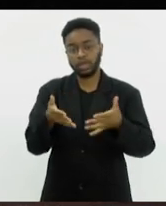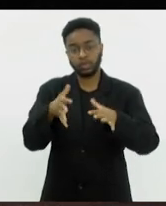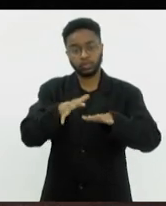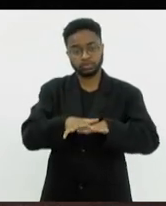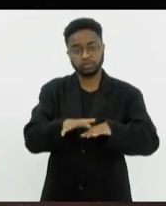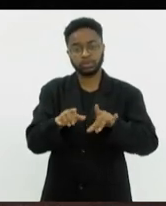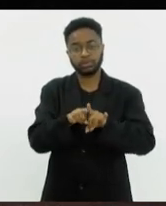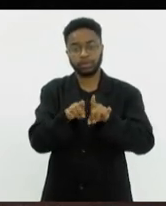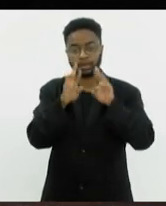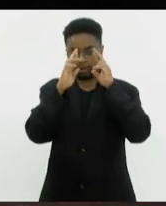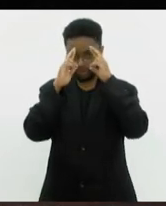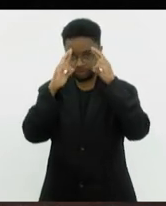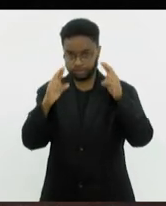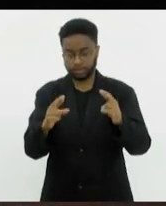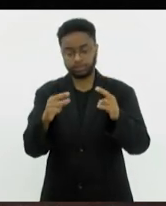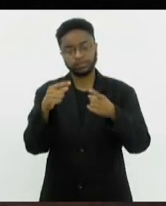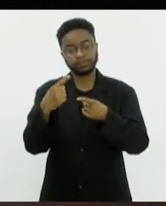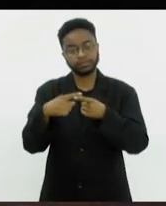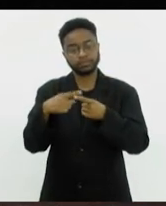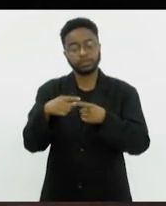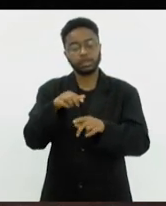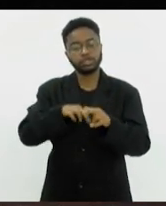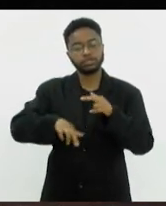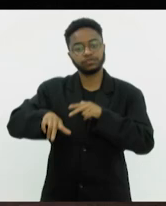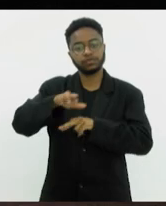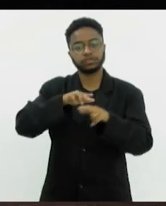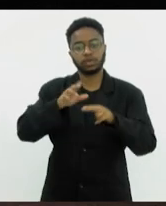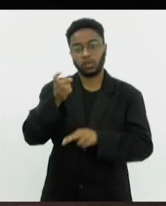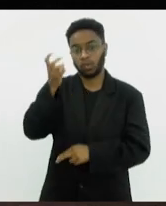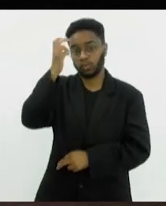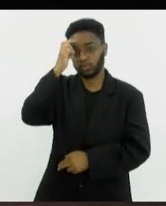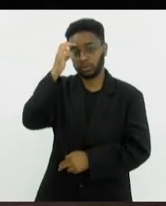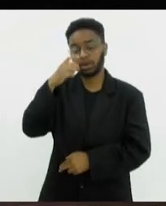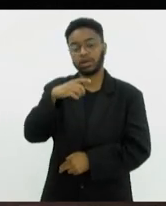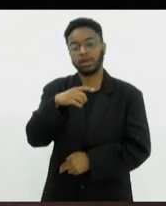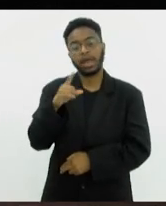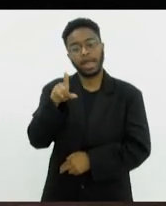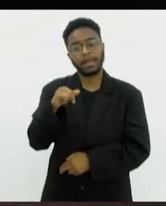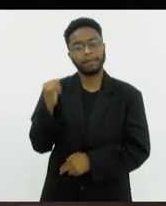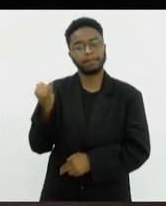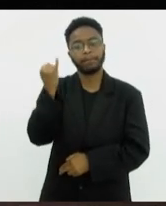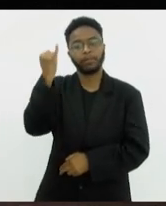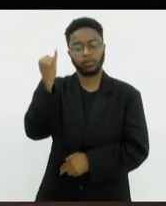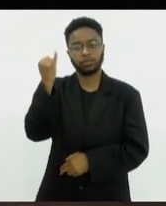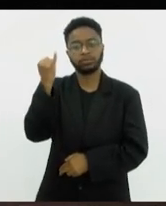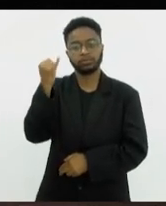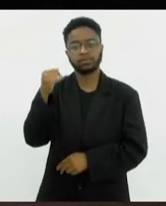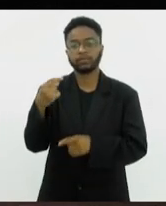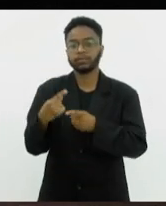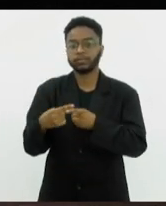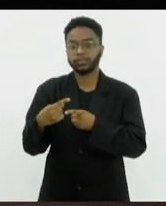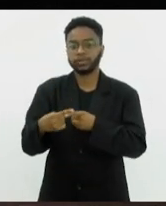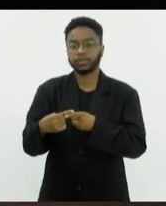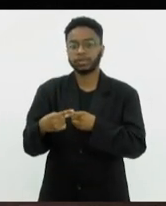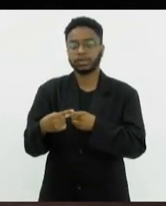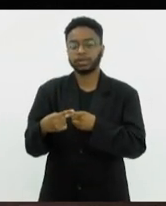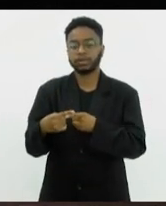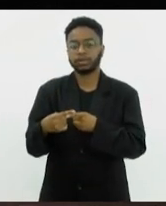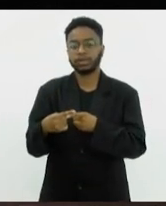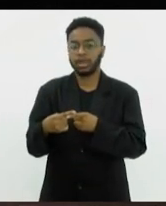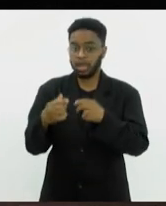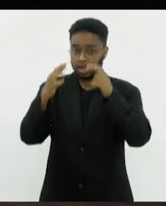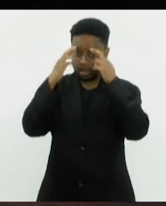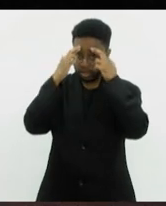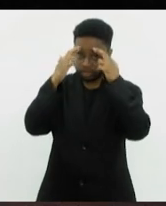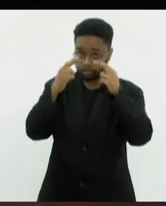respeito. A diversidade cultural, ela tem essa importância, porque ela sabe respeitar